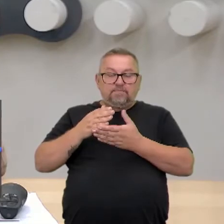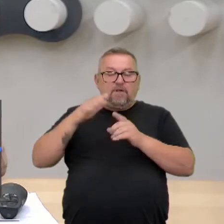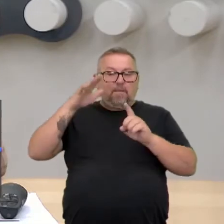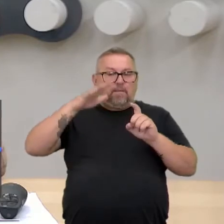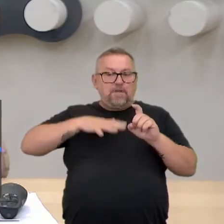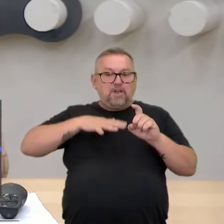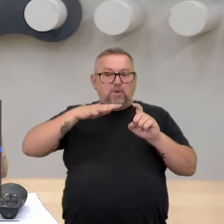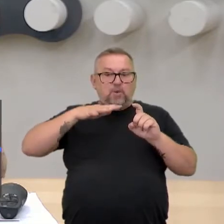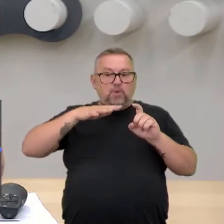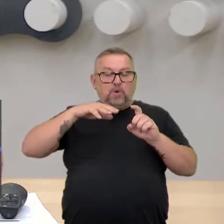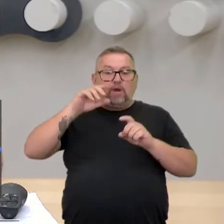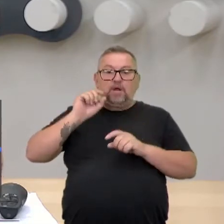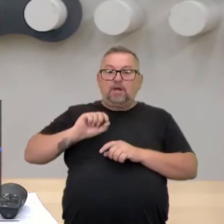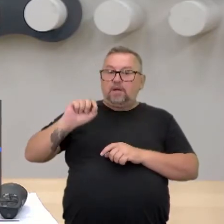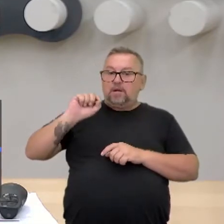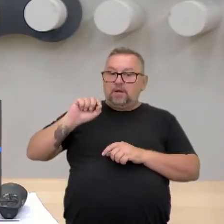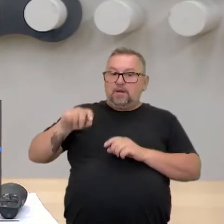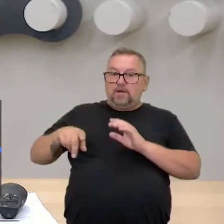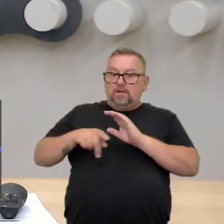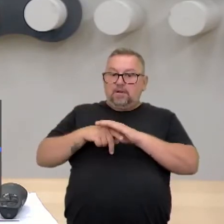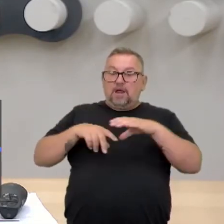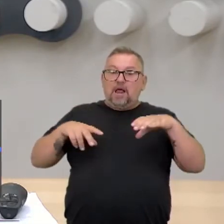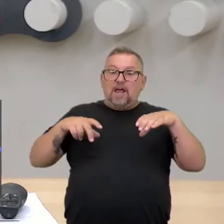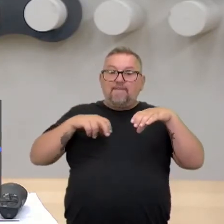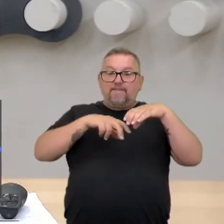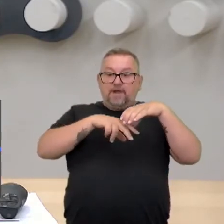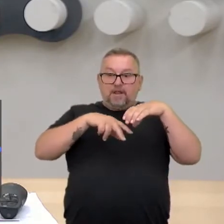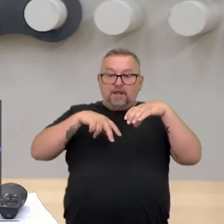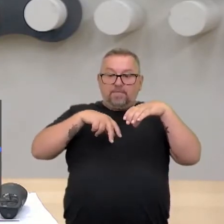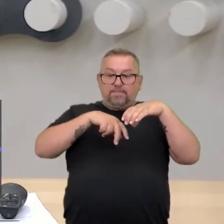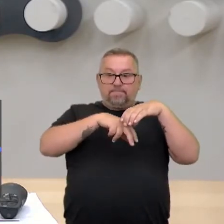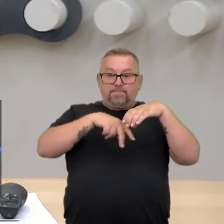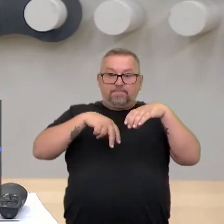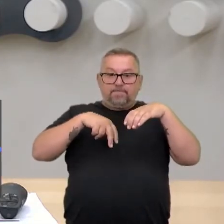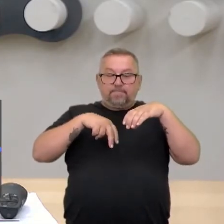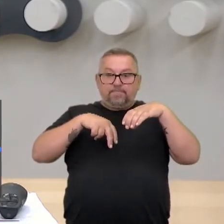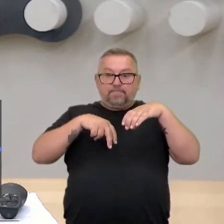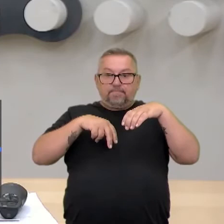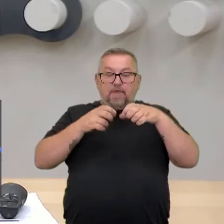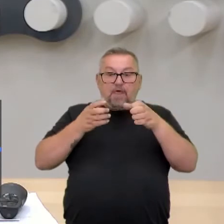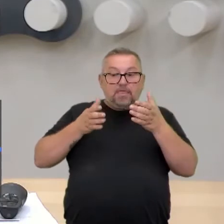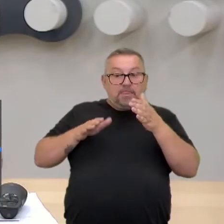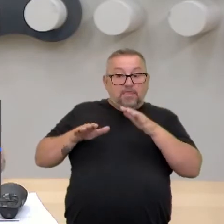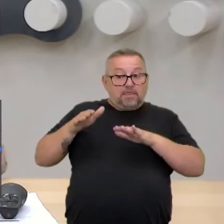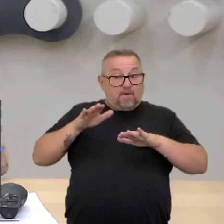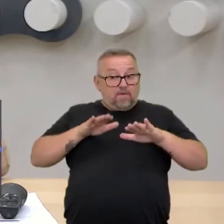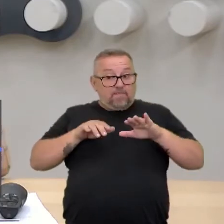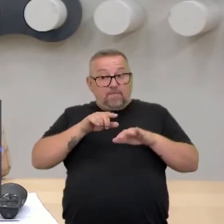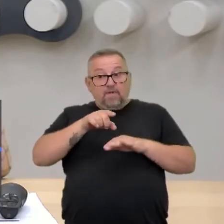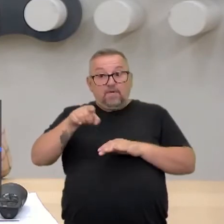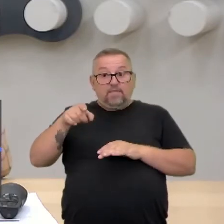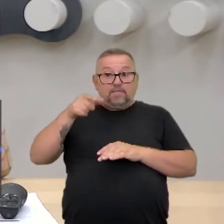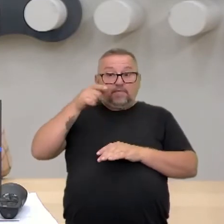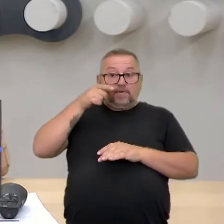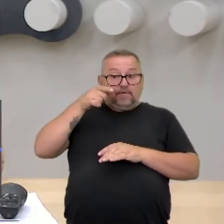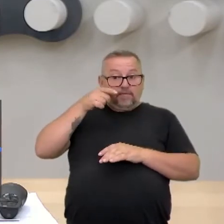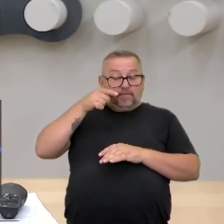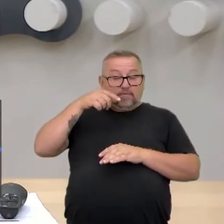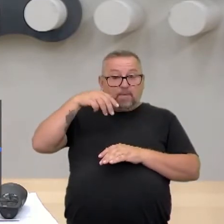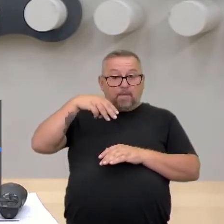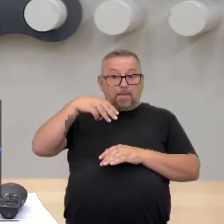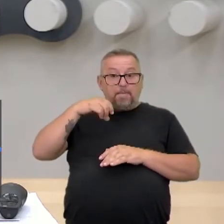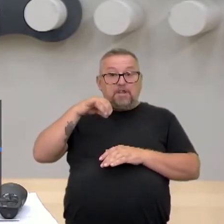muito famoso que é o mito da caverna talvez alguns de vocês já tenham ouvido falar no mito da caverna